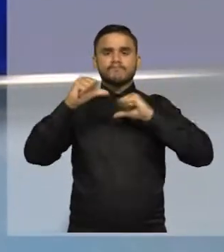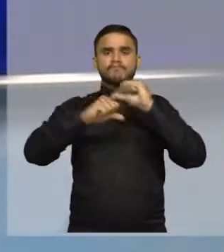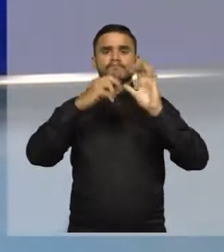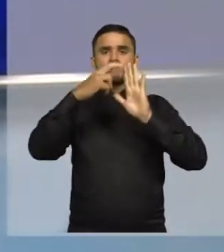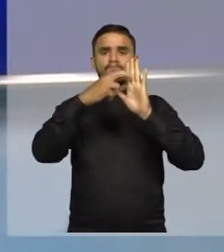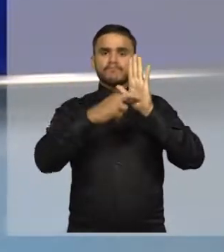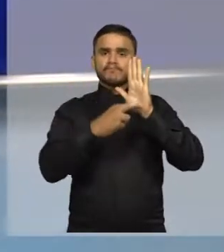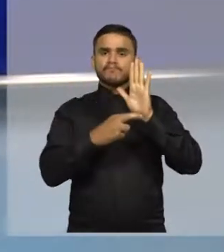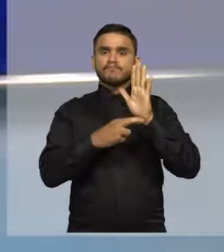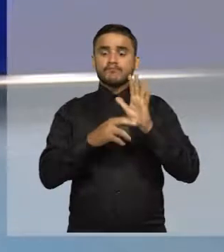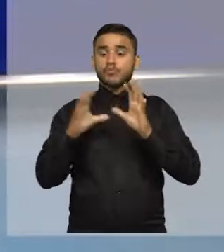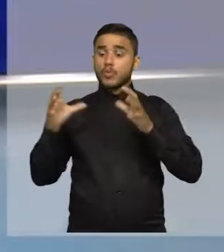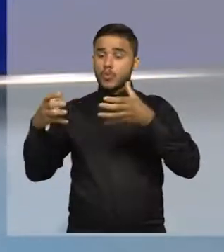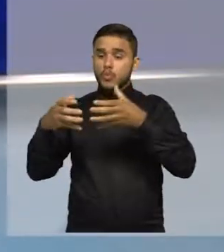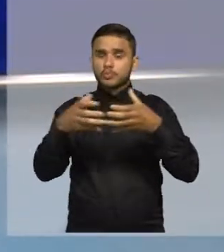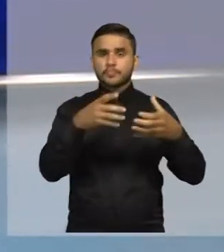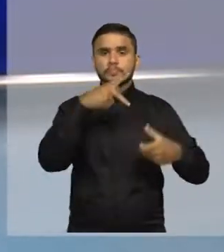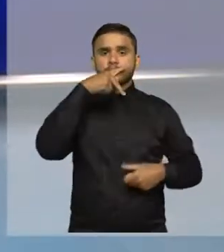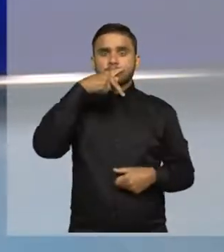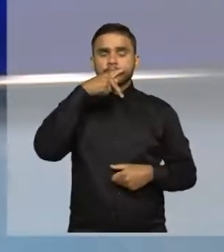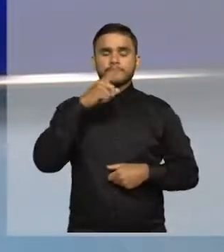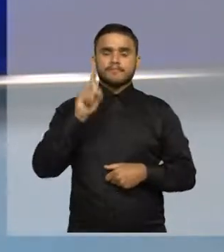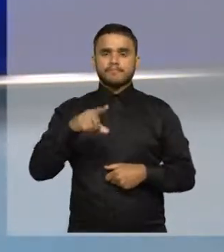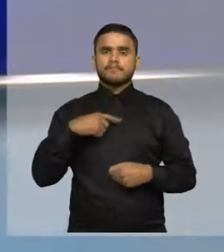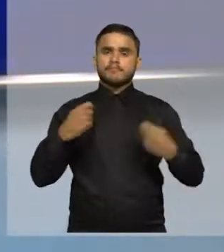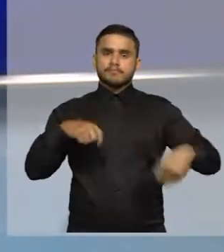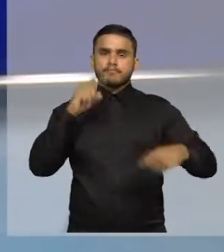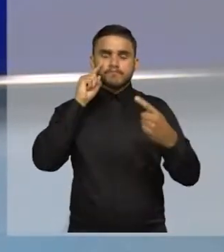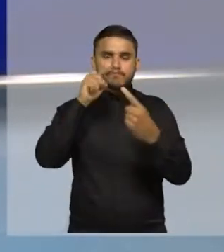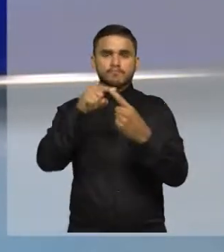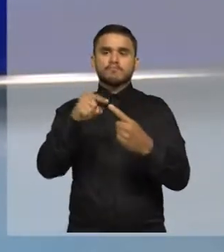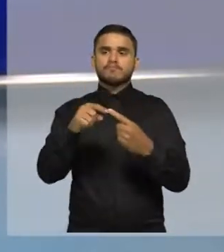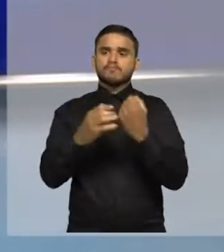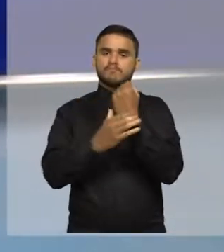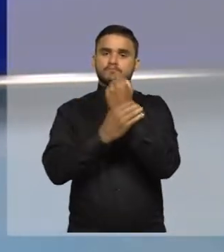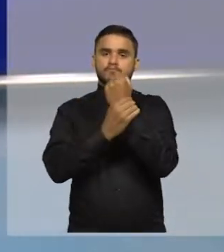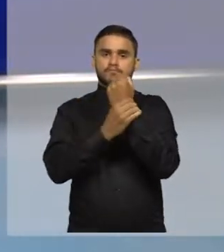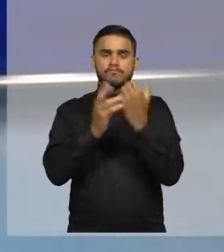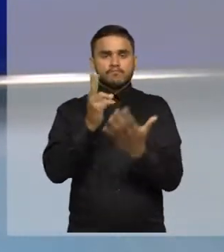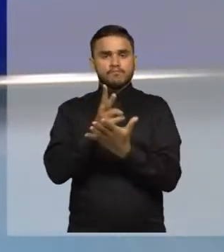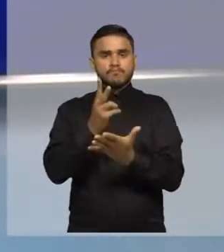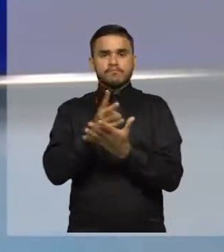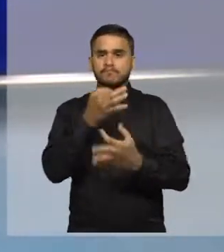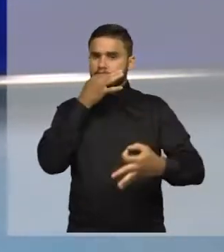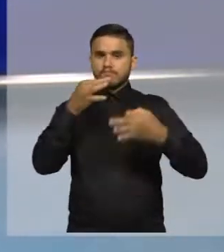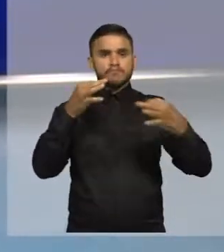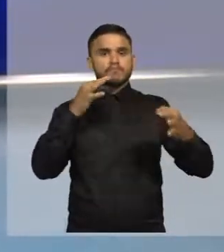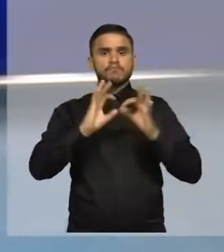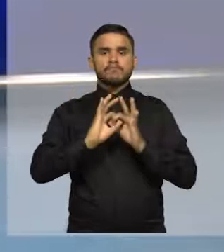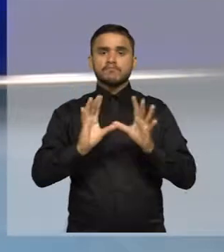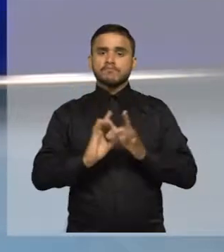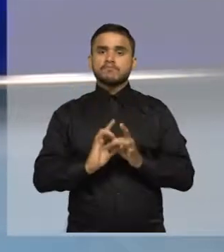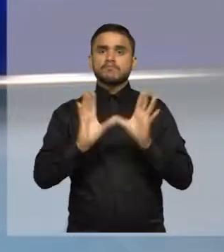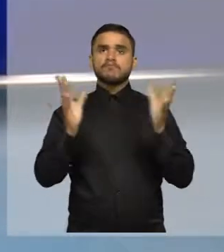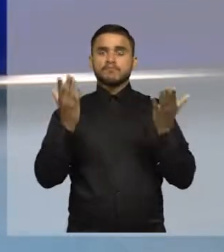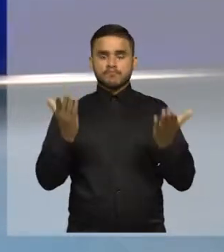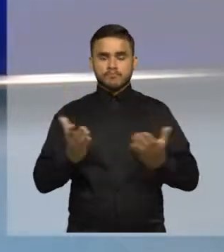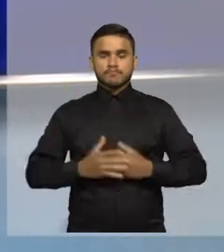política e partidária para que se possa consolidar cada vez mais a nossa